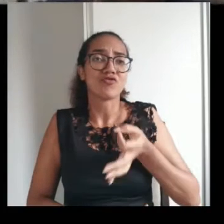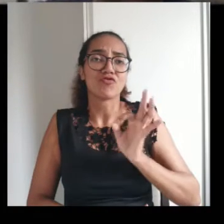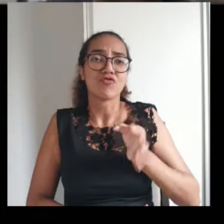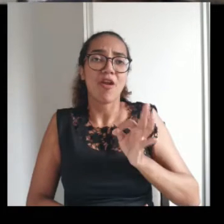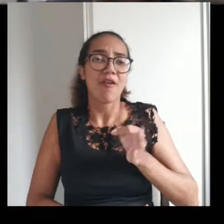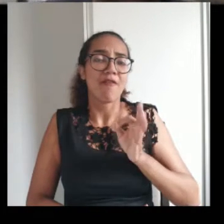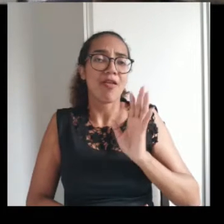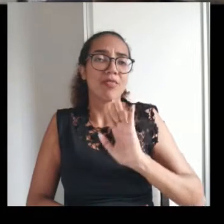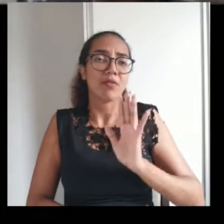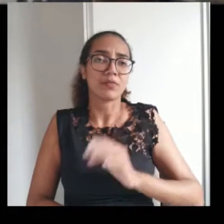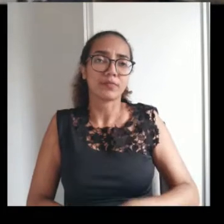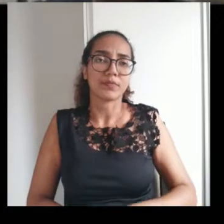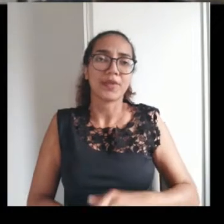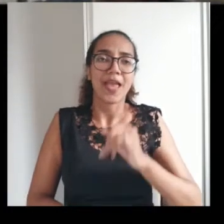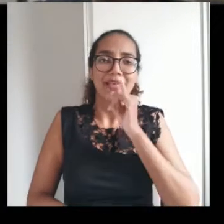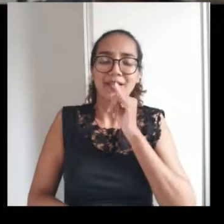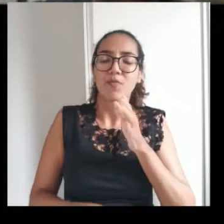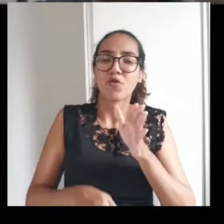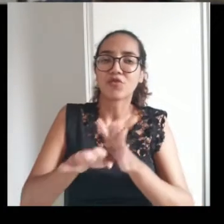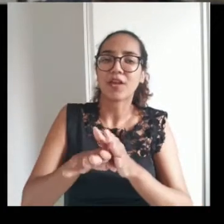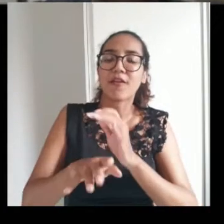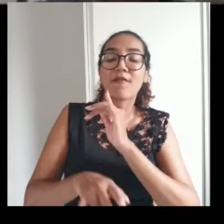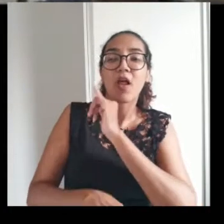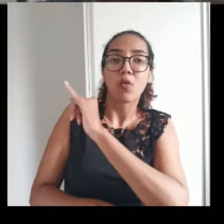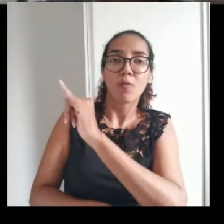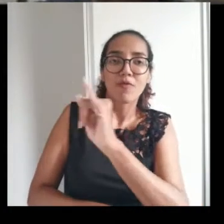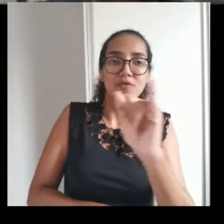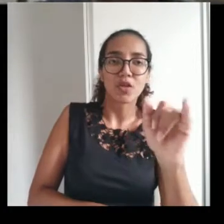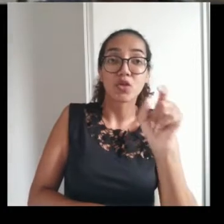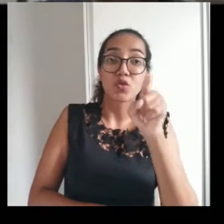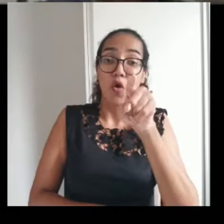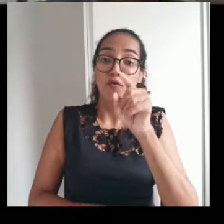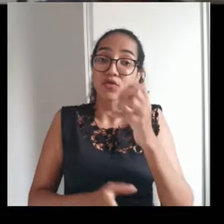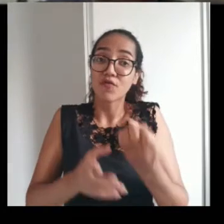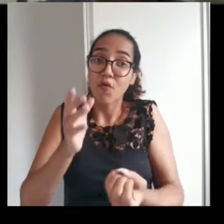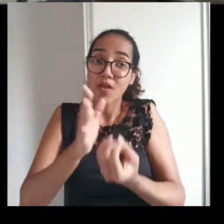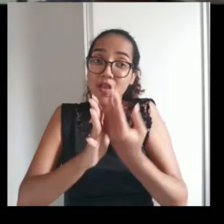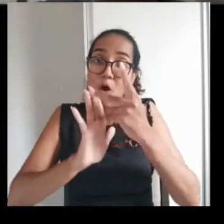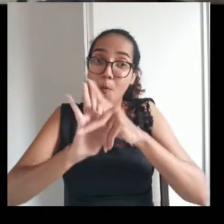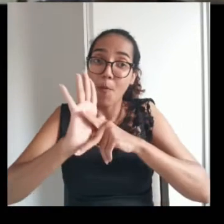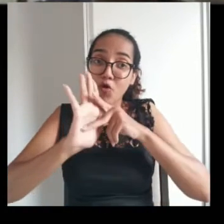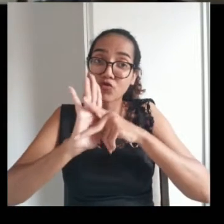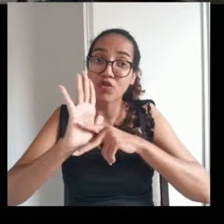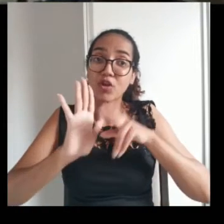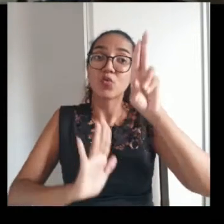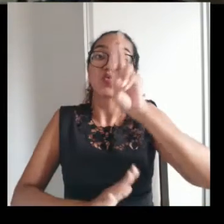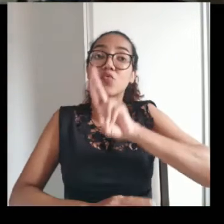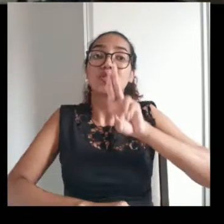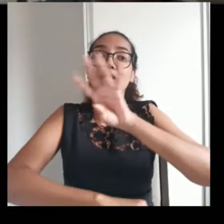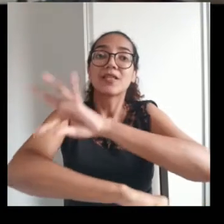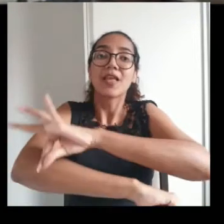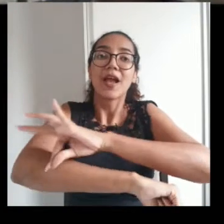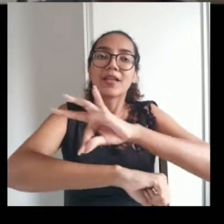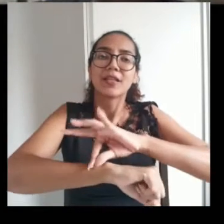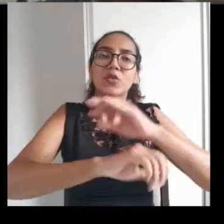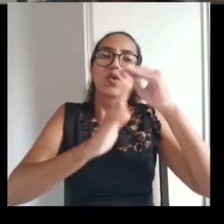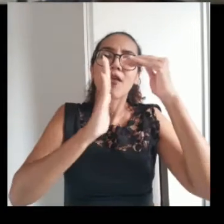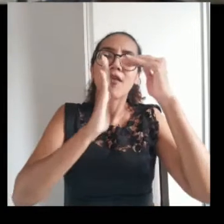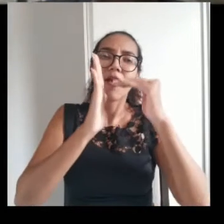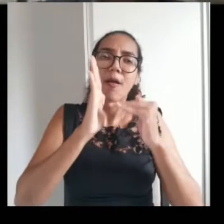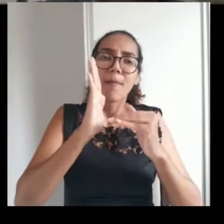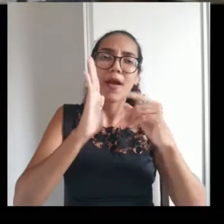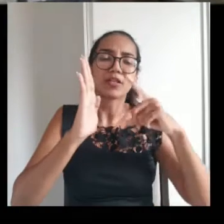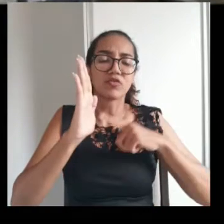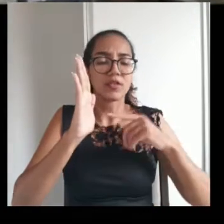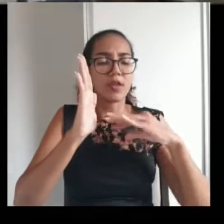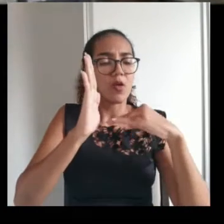um projeto usando uma arquitetura em camadas, onde a gente vai ter aqui, né, uma camada de dados, uma camada